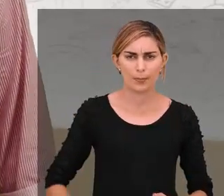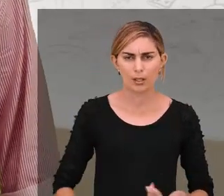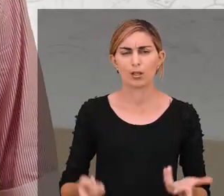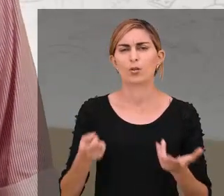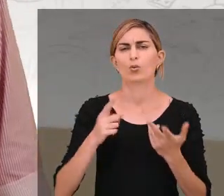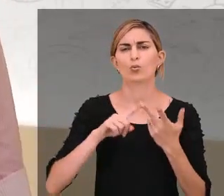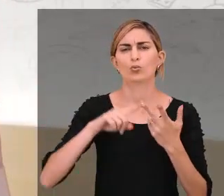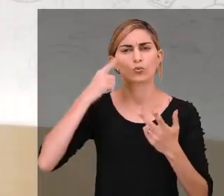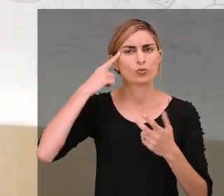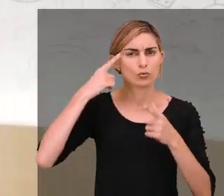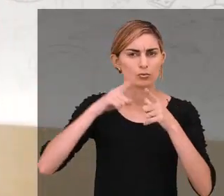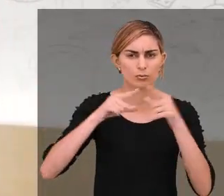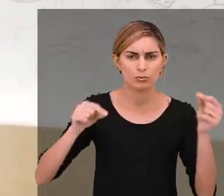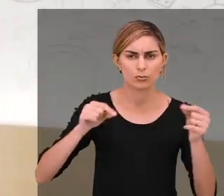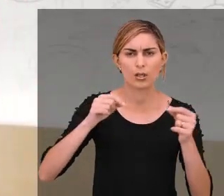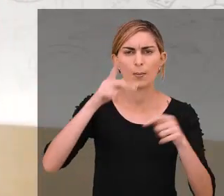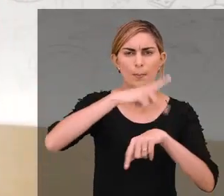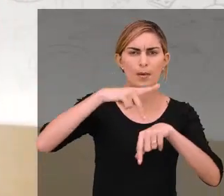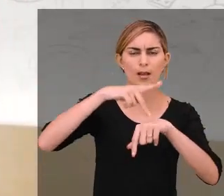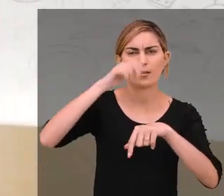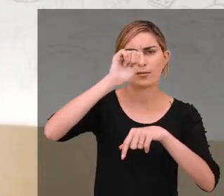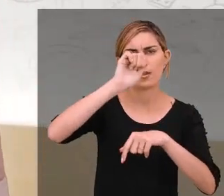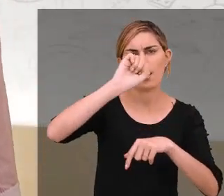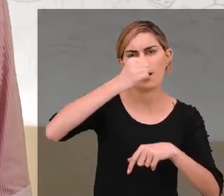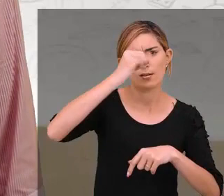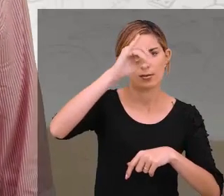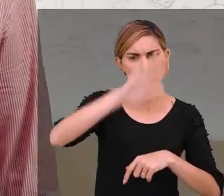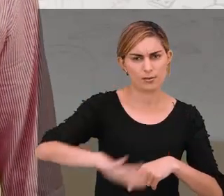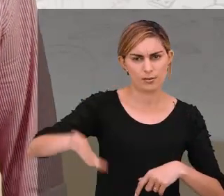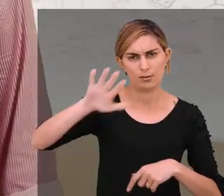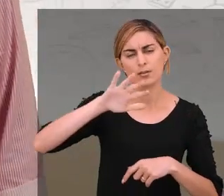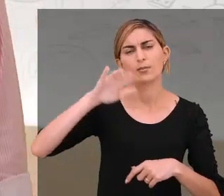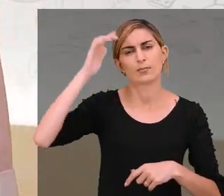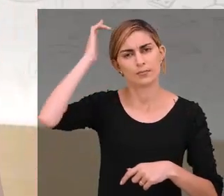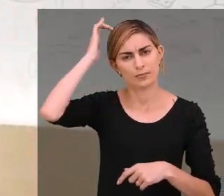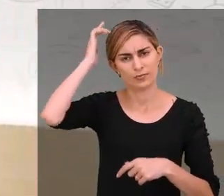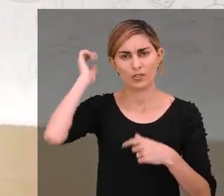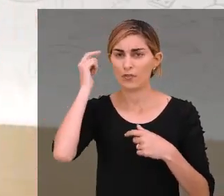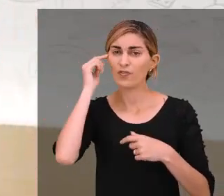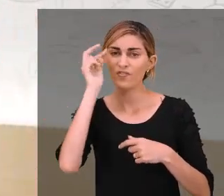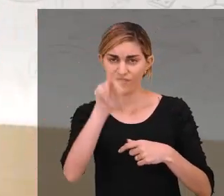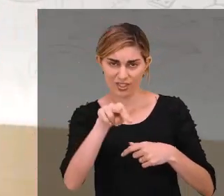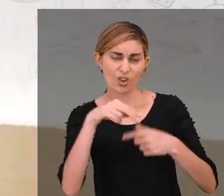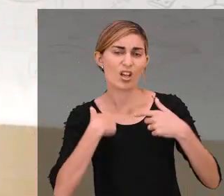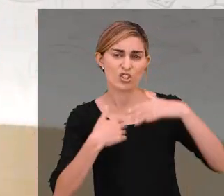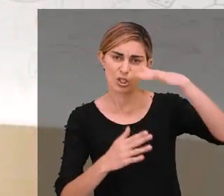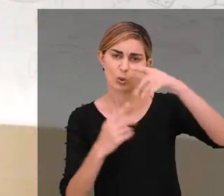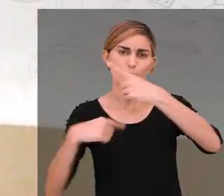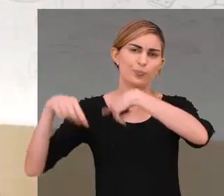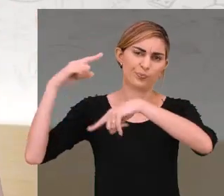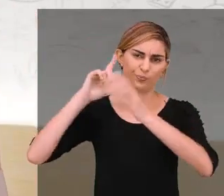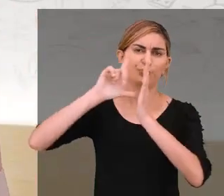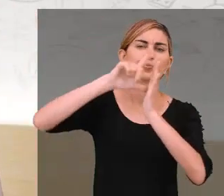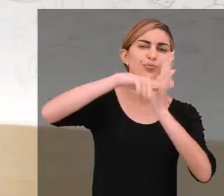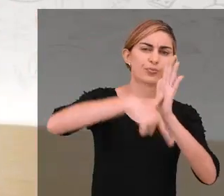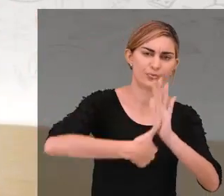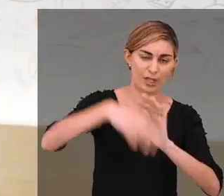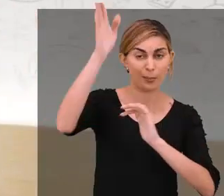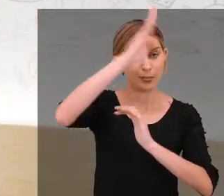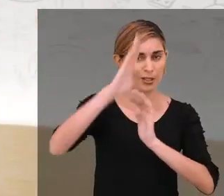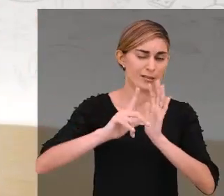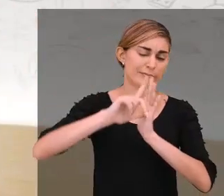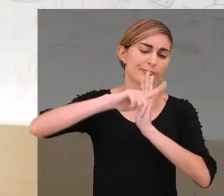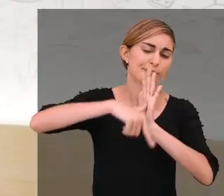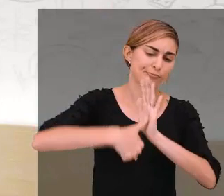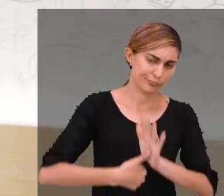da Ásia e vocês veriam que ainda assim, em relação aos países asiáticos, nós ficamos muito atrás. Então o Brasil precisa